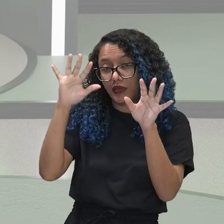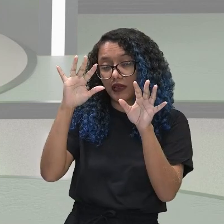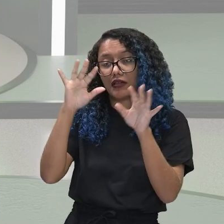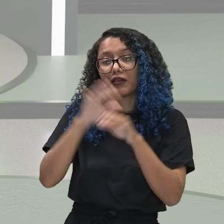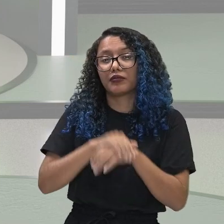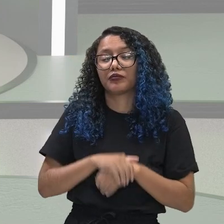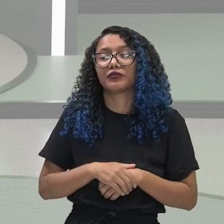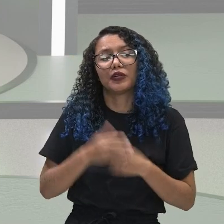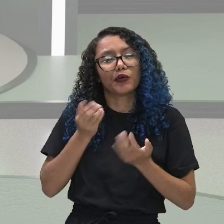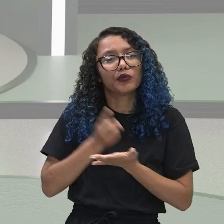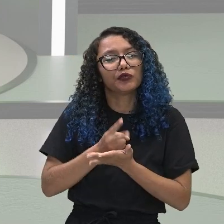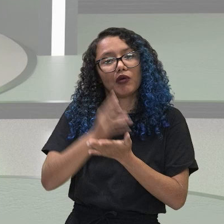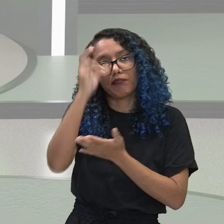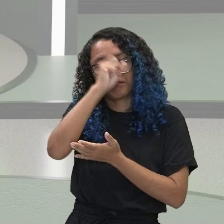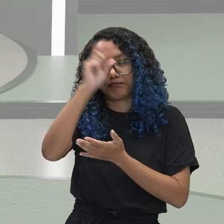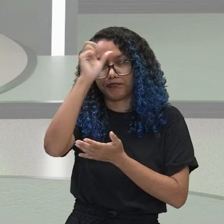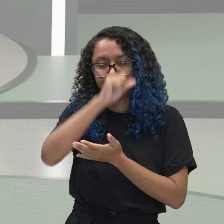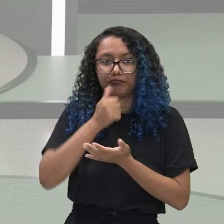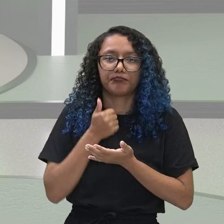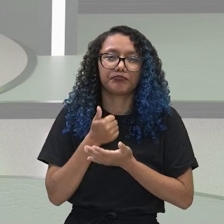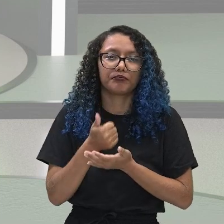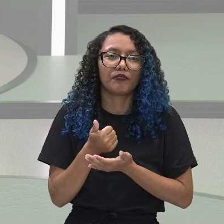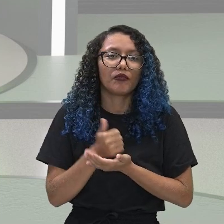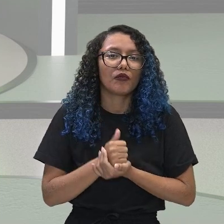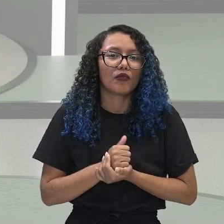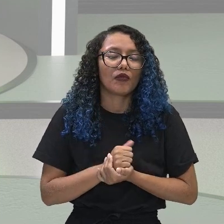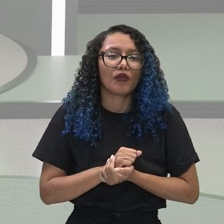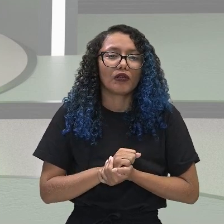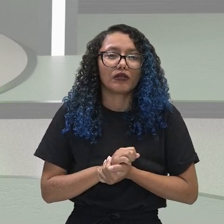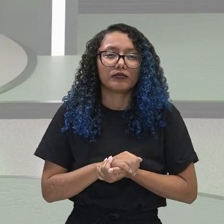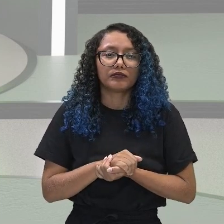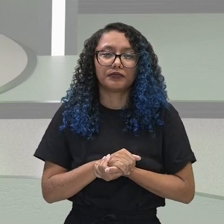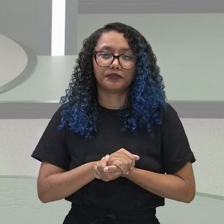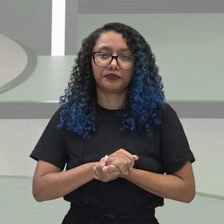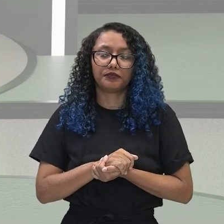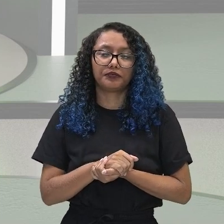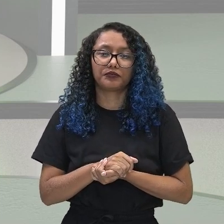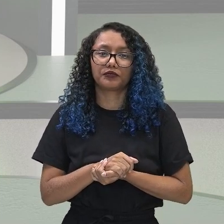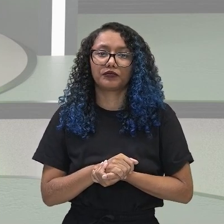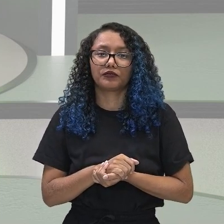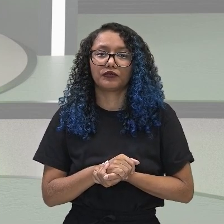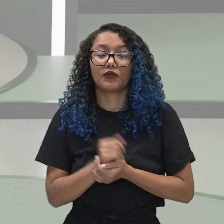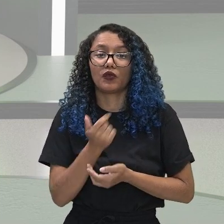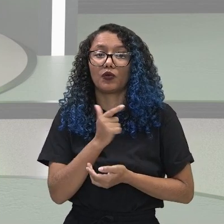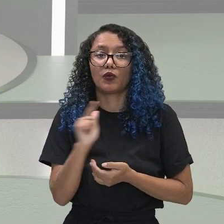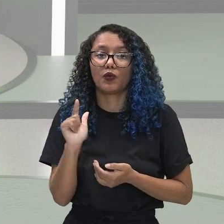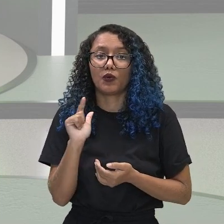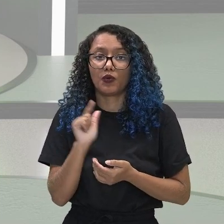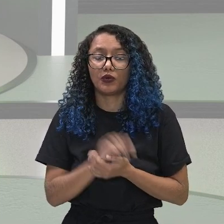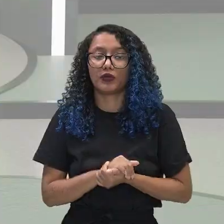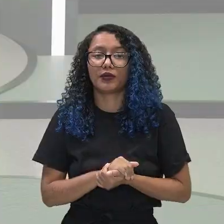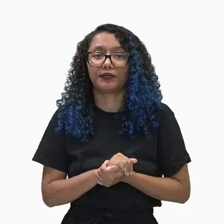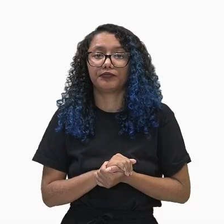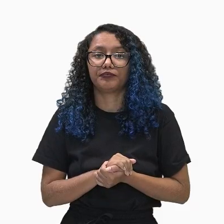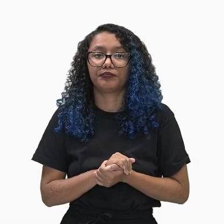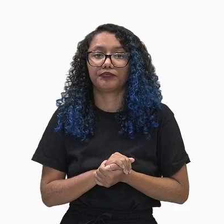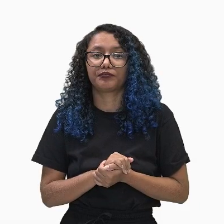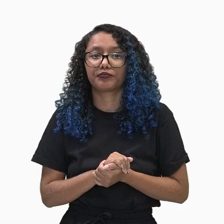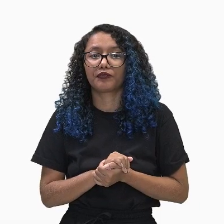nosso aprendizado. Vamos aqui fazer um outro lembrete sobre os níveis de